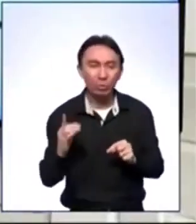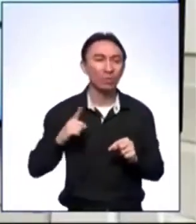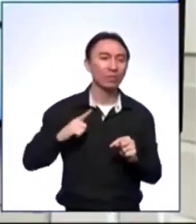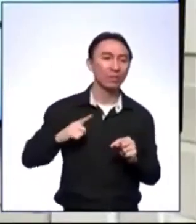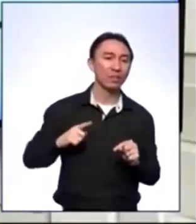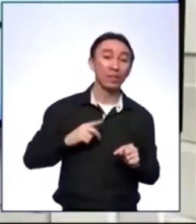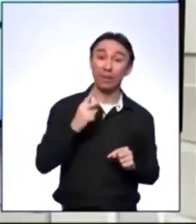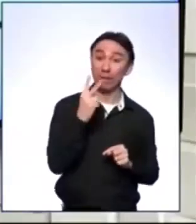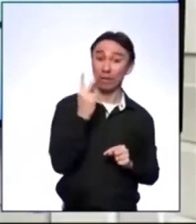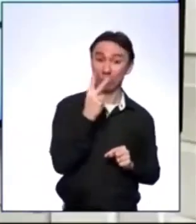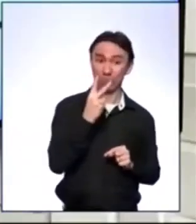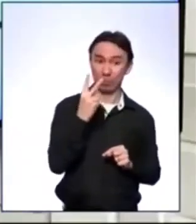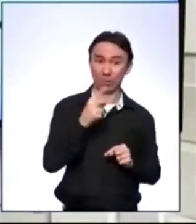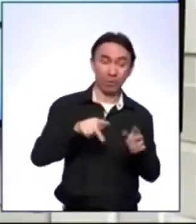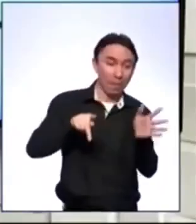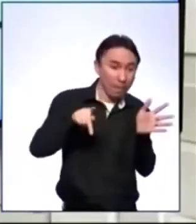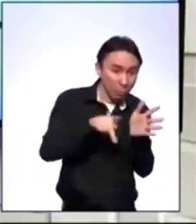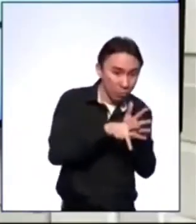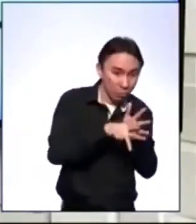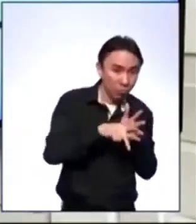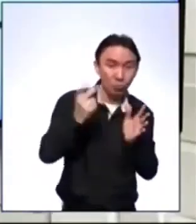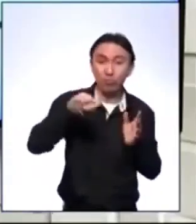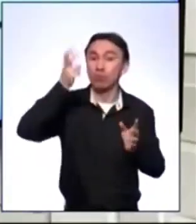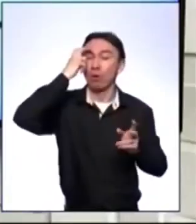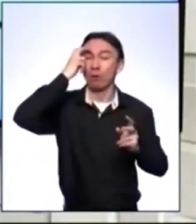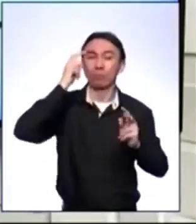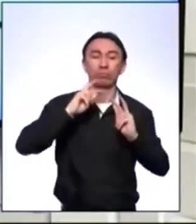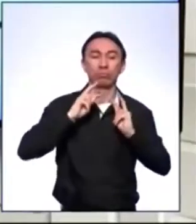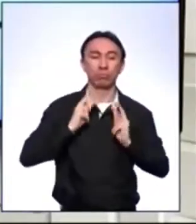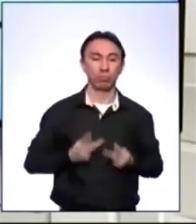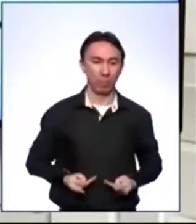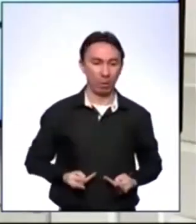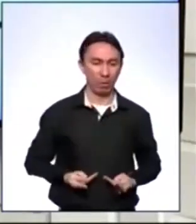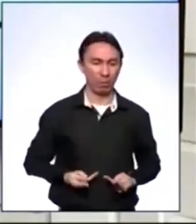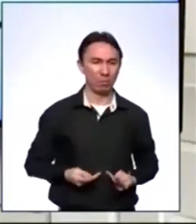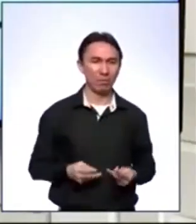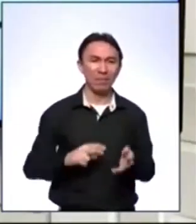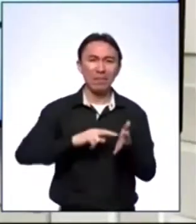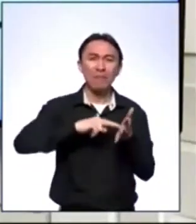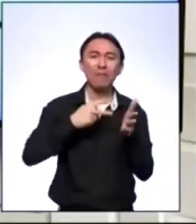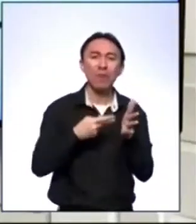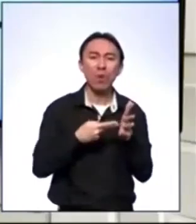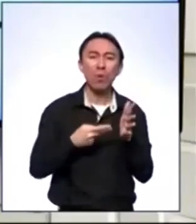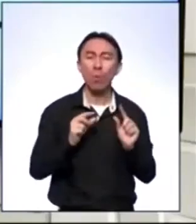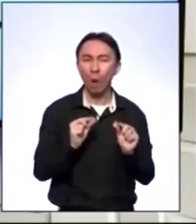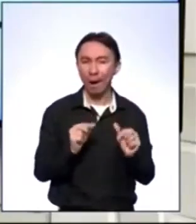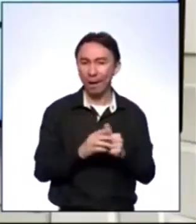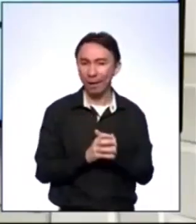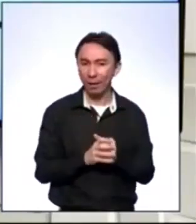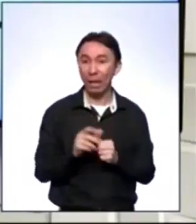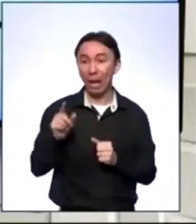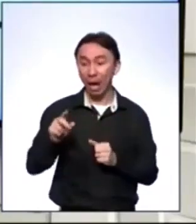patrimônios culturais da humanidade. O que significa isso? Reconhecidos pela Unesco.